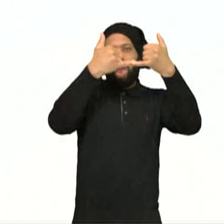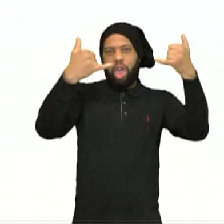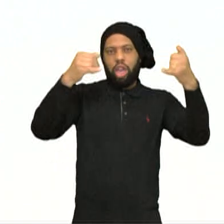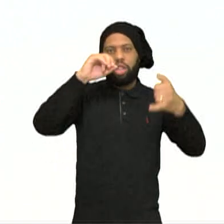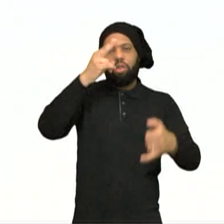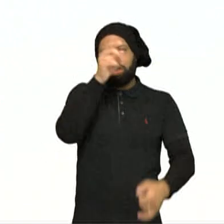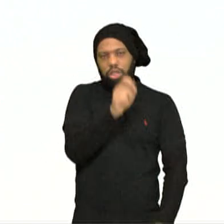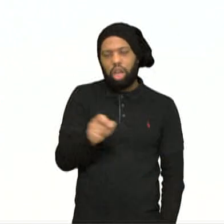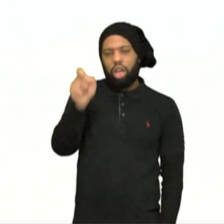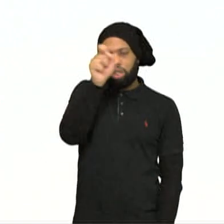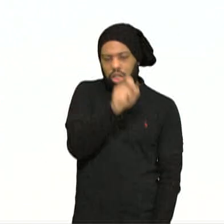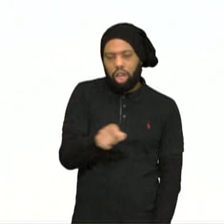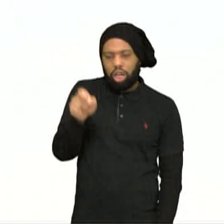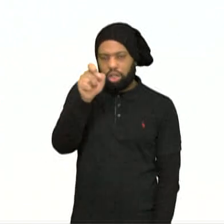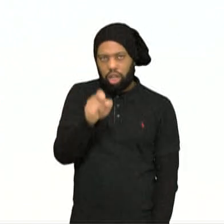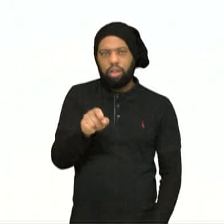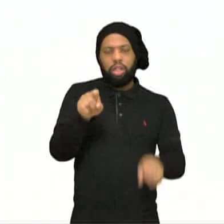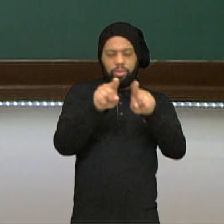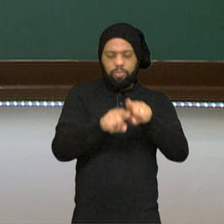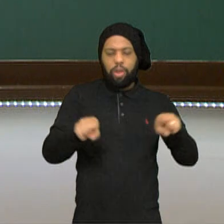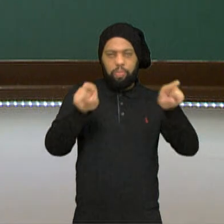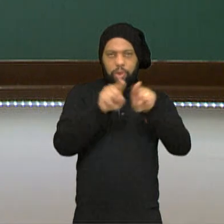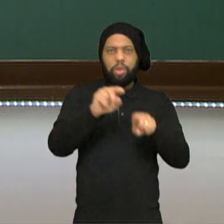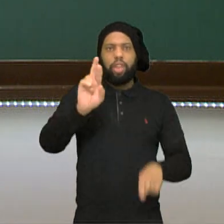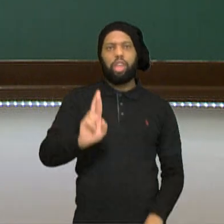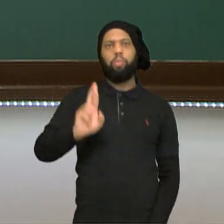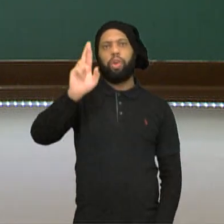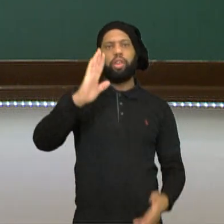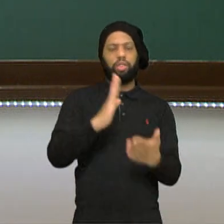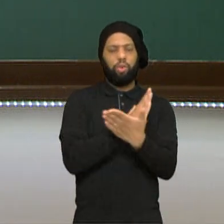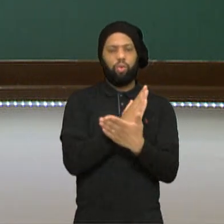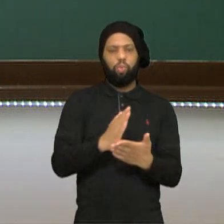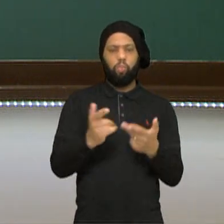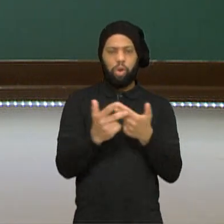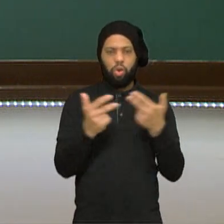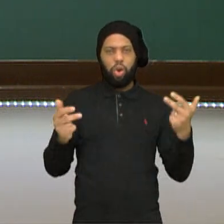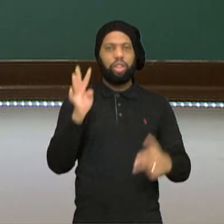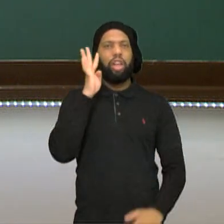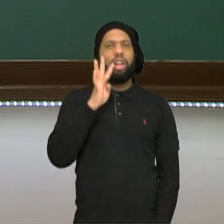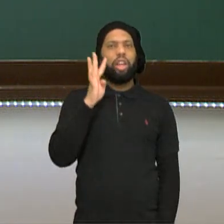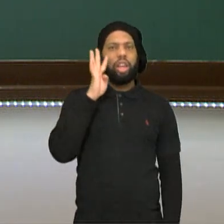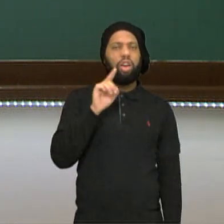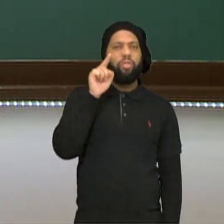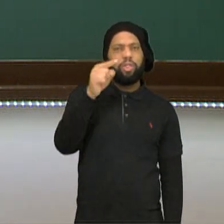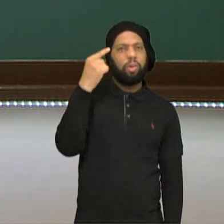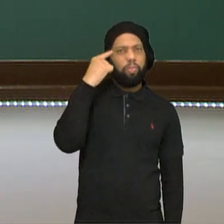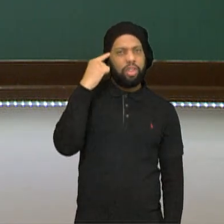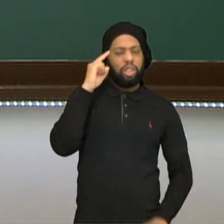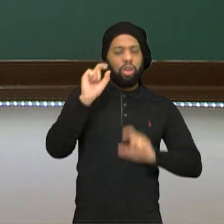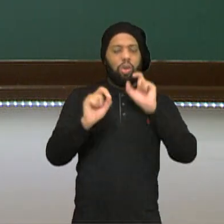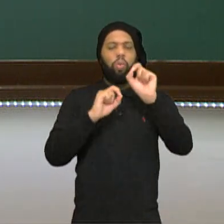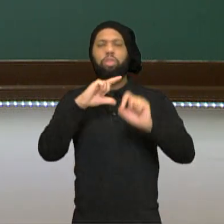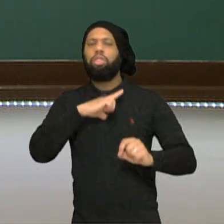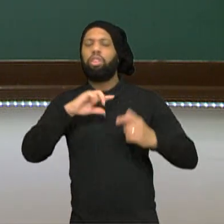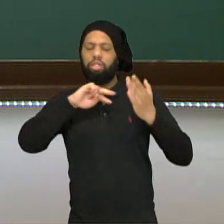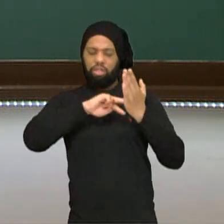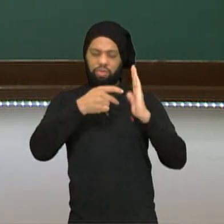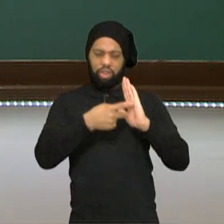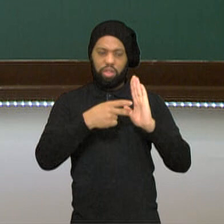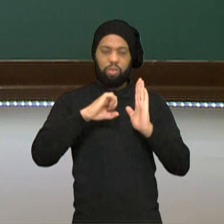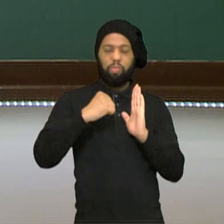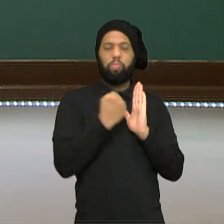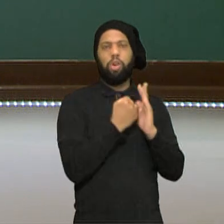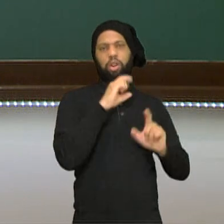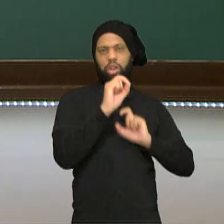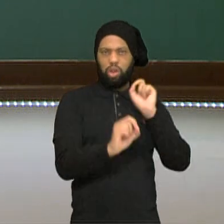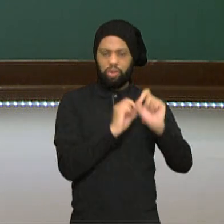e elas representam algo. Então é legal quando vocês criarem a padronagem de vocês, pensarem também o que, que vai significar, o que, que vai simbolizar, né? Como a